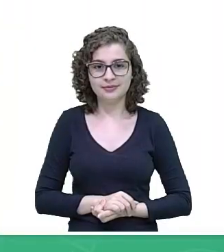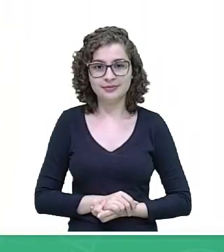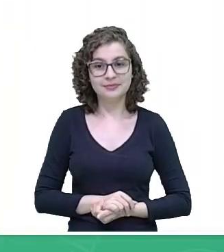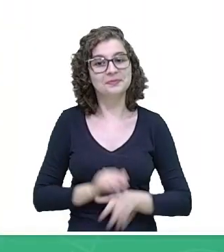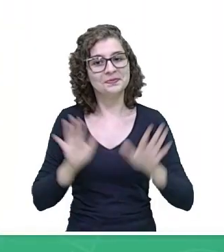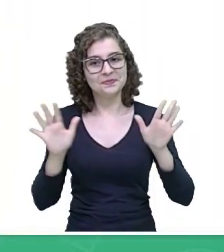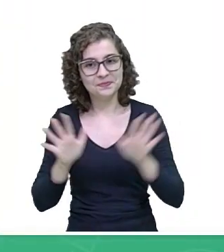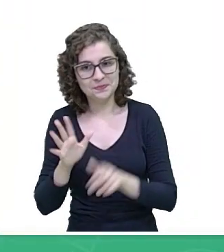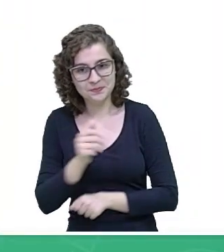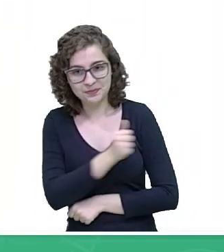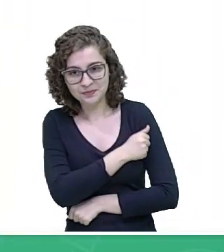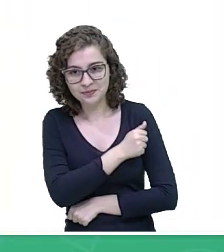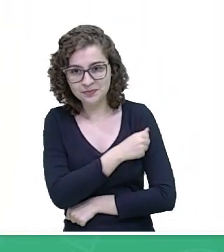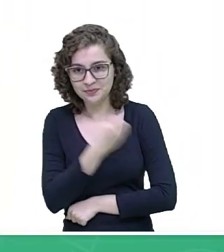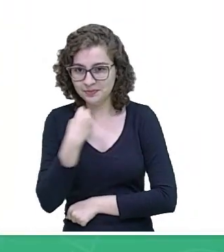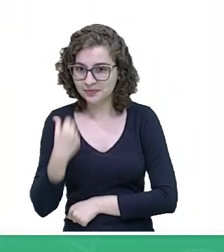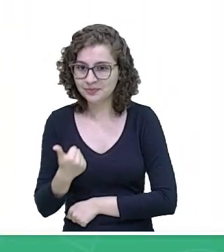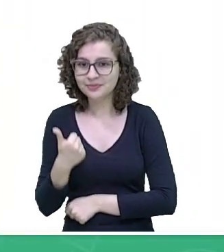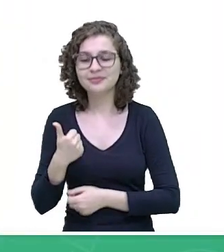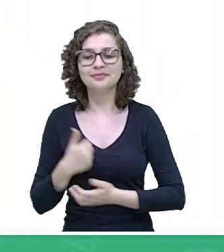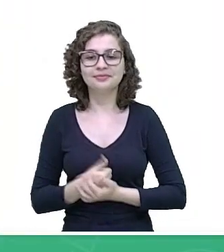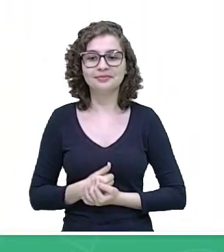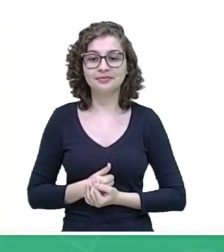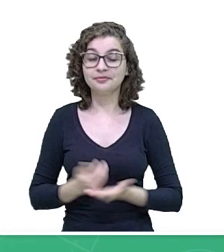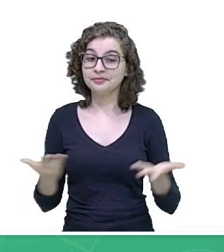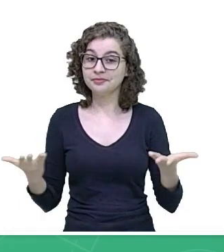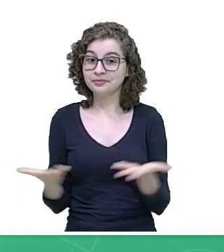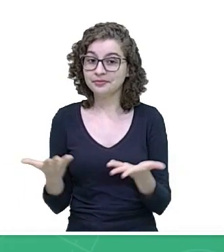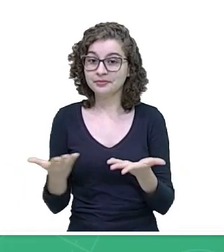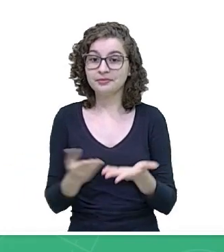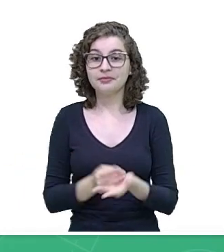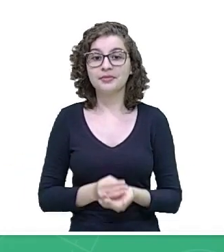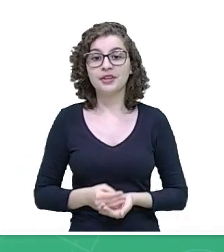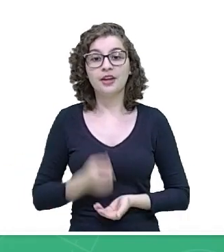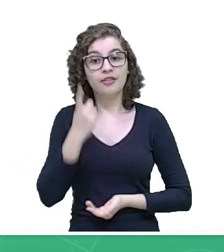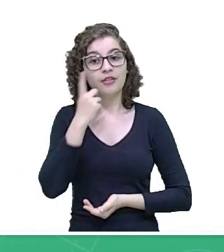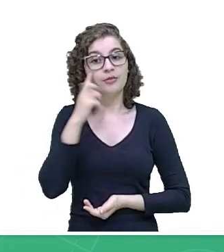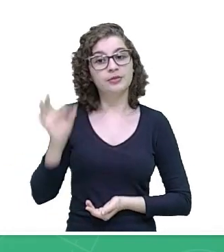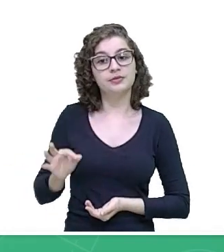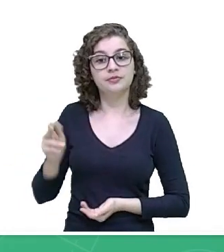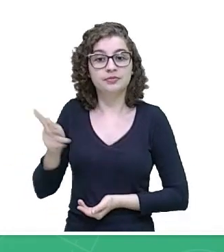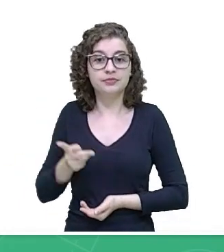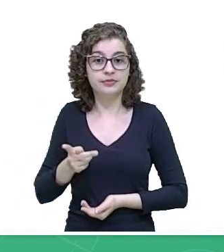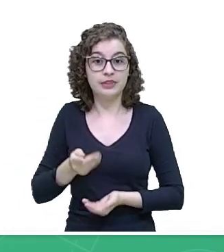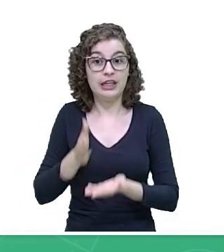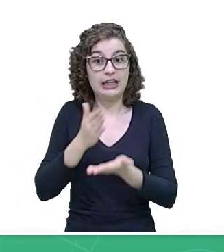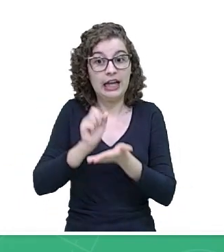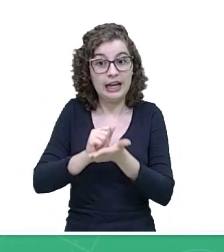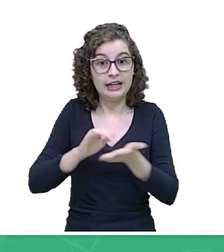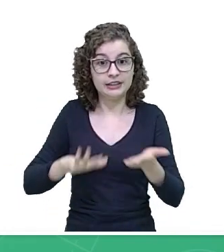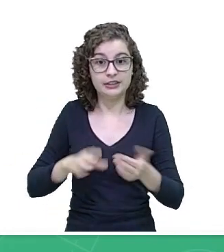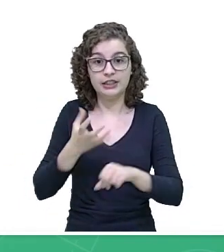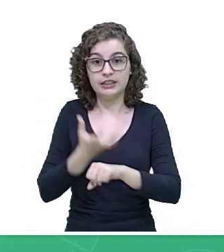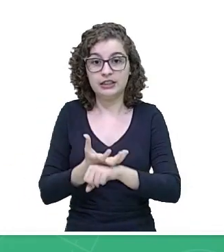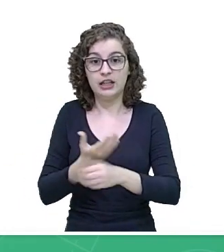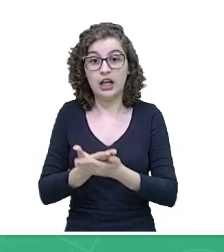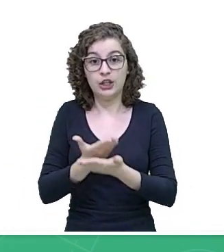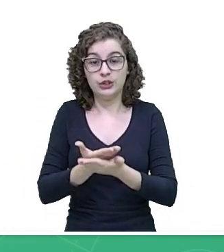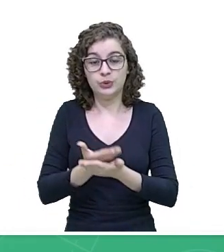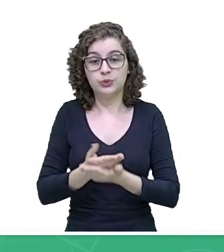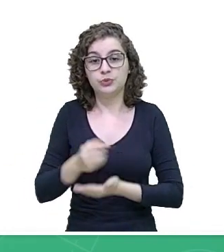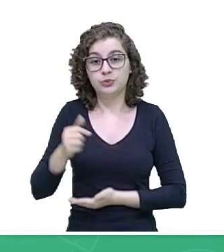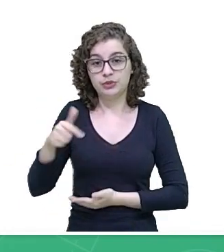Olá, alunos! Tudo bem com vocês? Estamos agora aqui para a nossa correção do Exercitando, que é a aula número 57 de